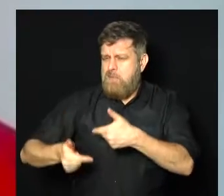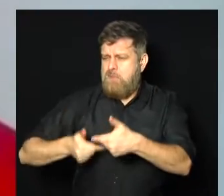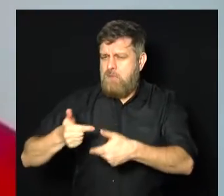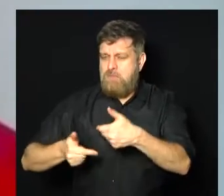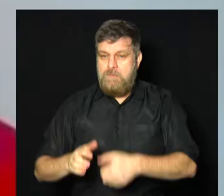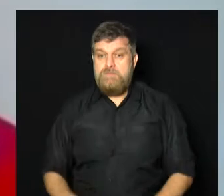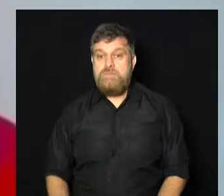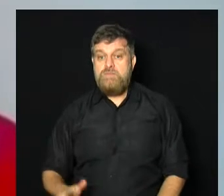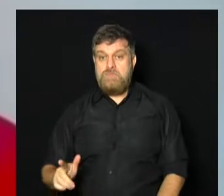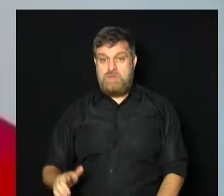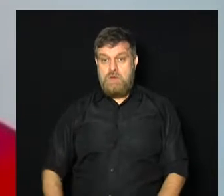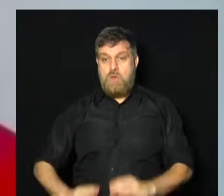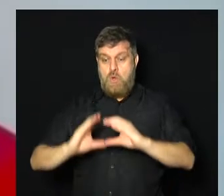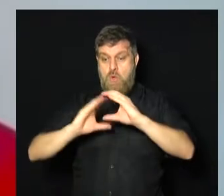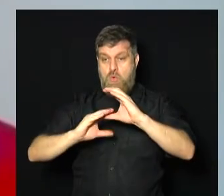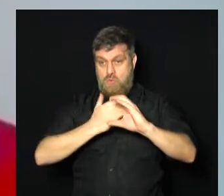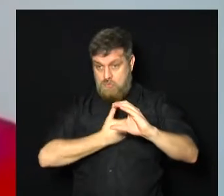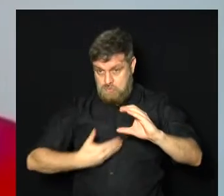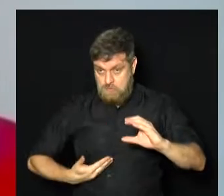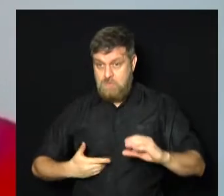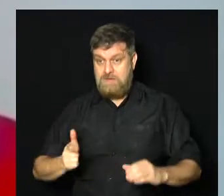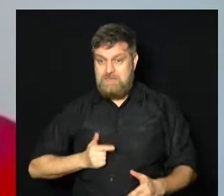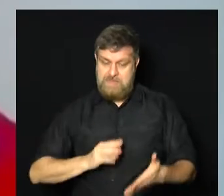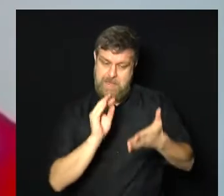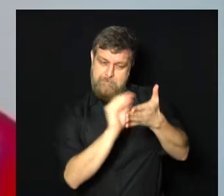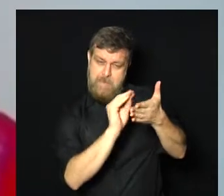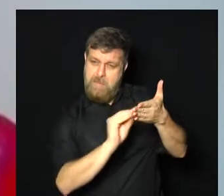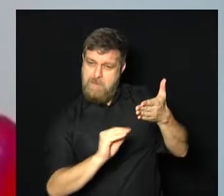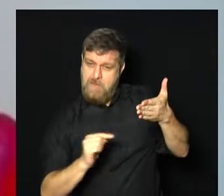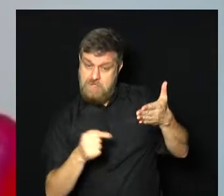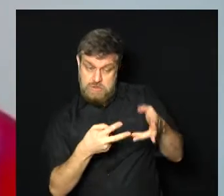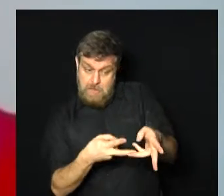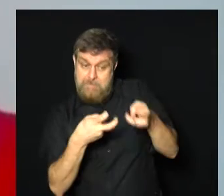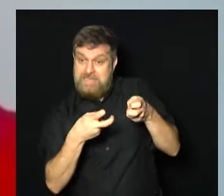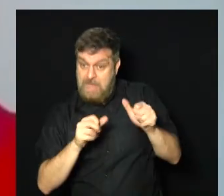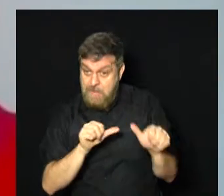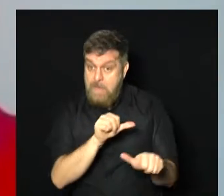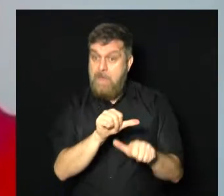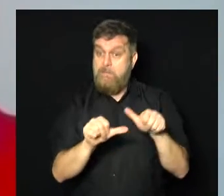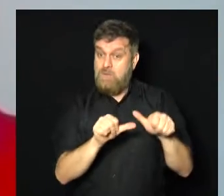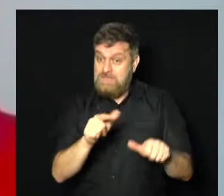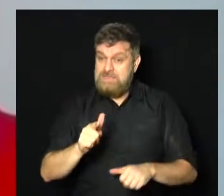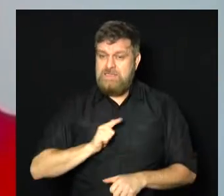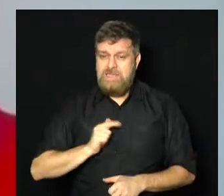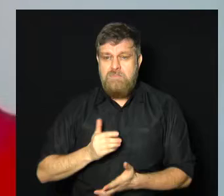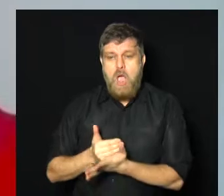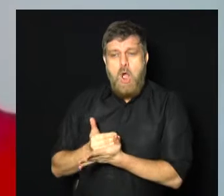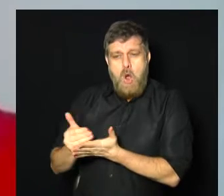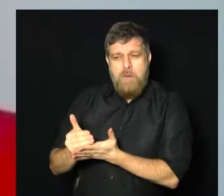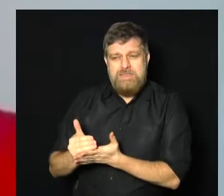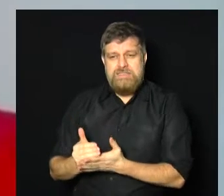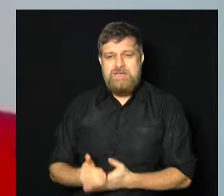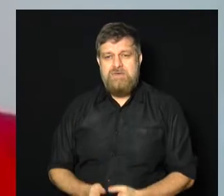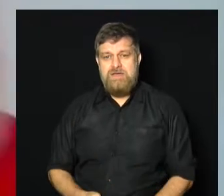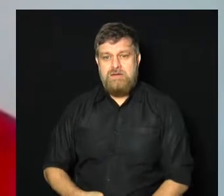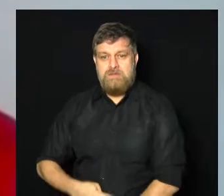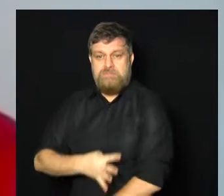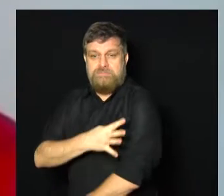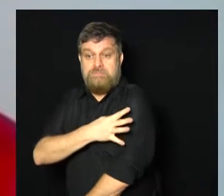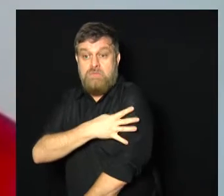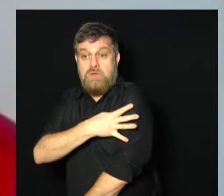de concurso, também nessas aparecem as mudanças. Inicialmente, nos concursos era exigido a 4ª série